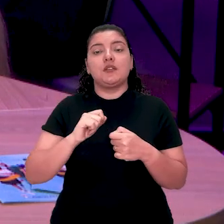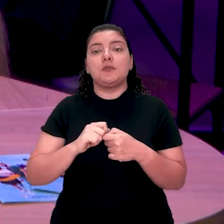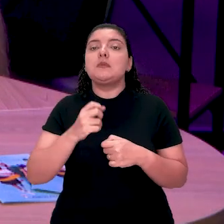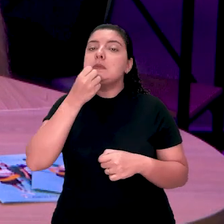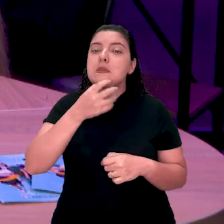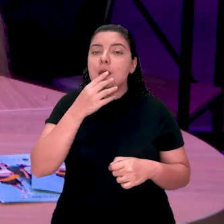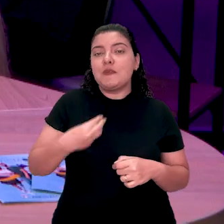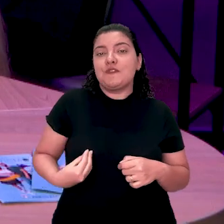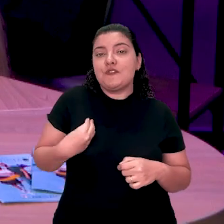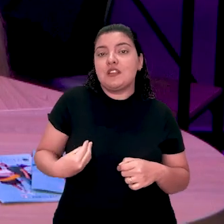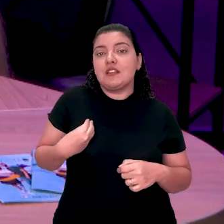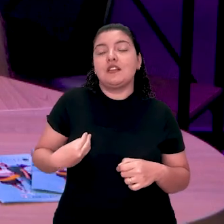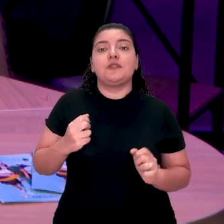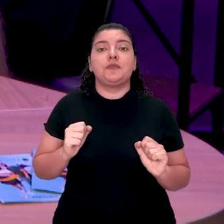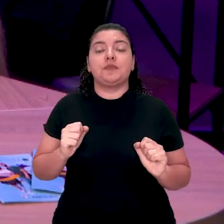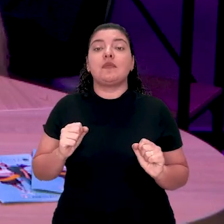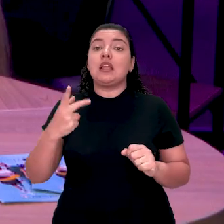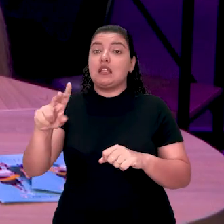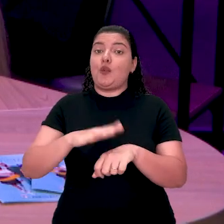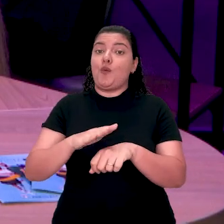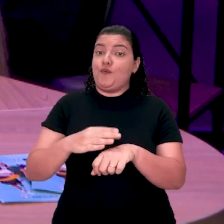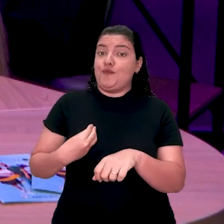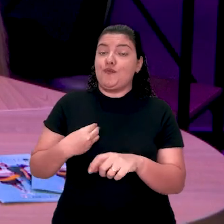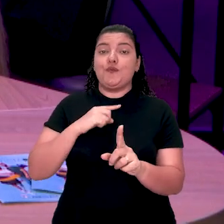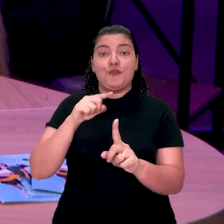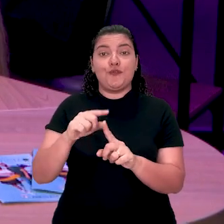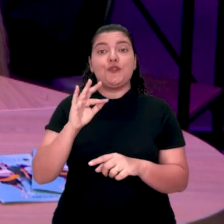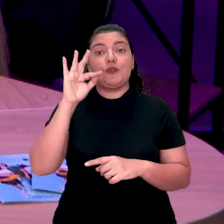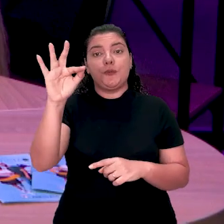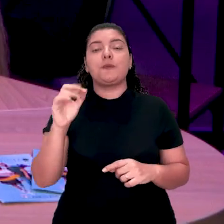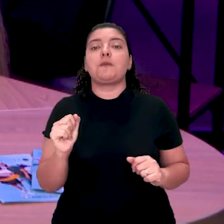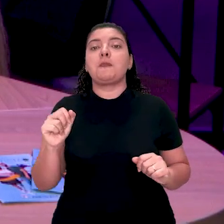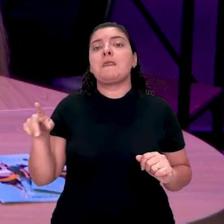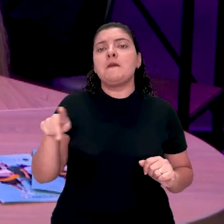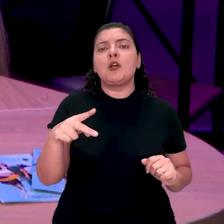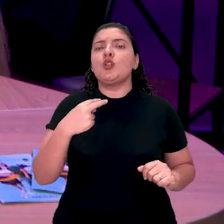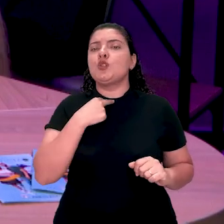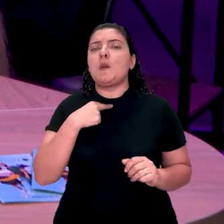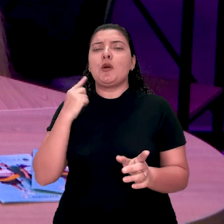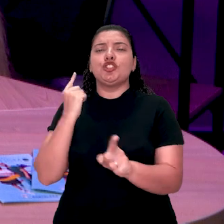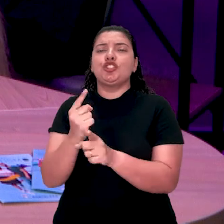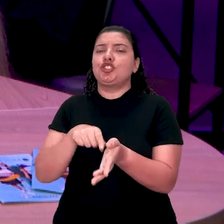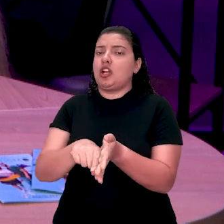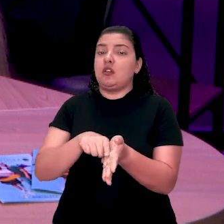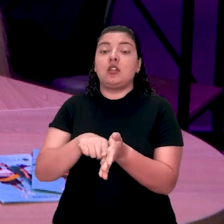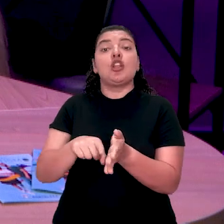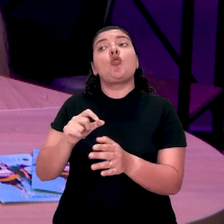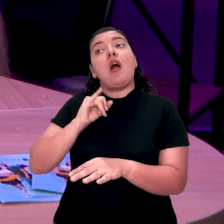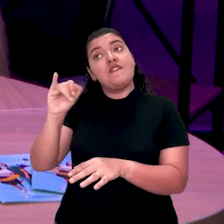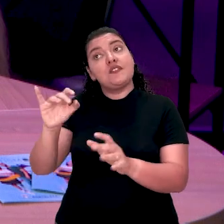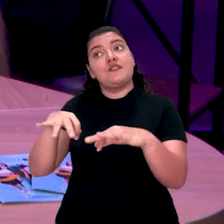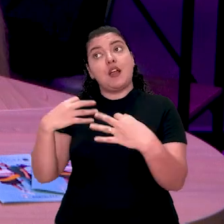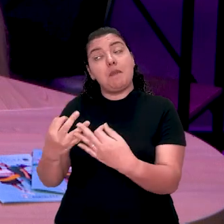pro bem do seu filho, exatamente. Pro bem de todo, até pro seu bem futuramente. E a gente, enquanto professor, a gente não pode dar diagnóstico, né? A gente pode sinalizar